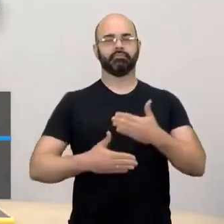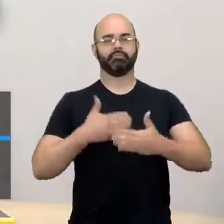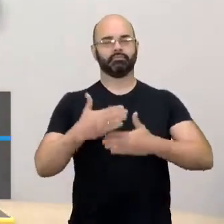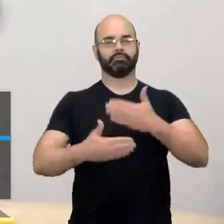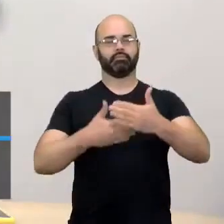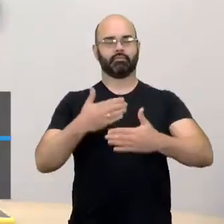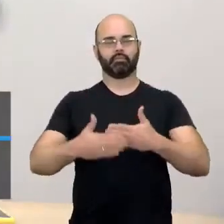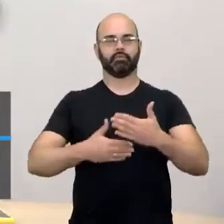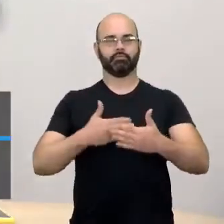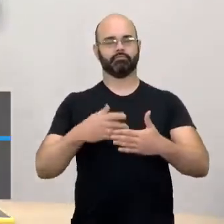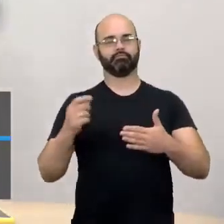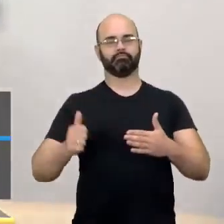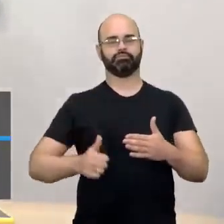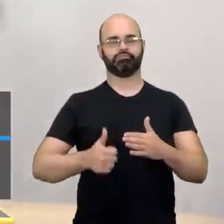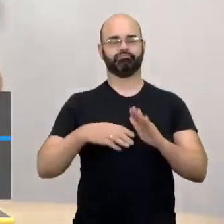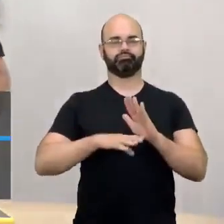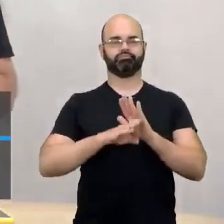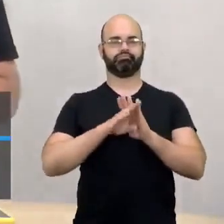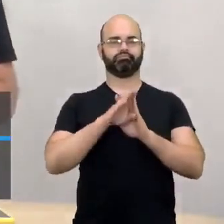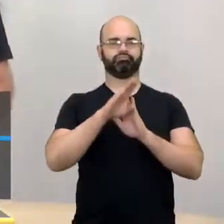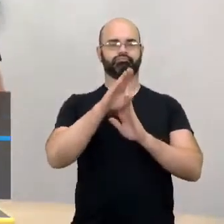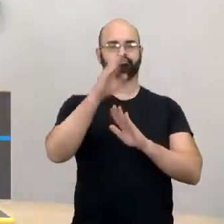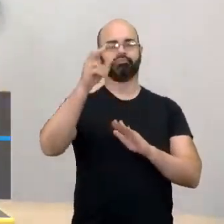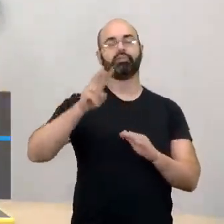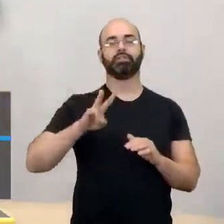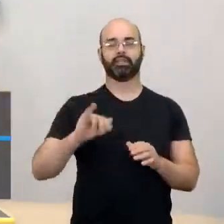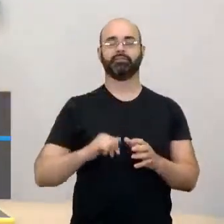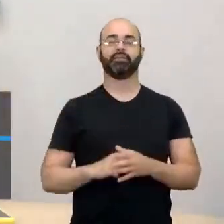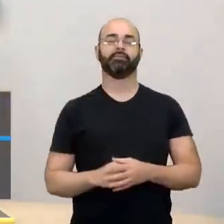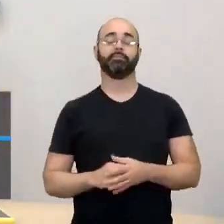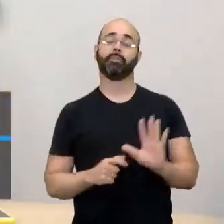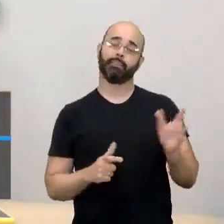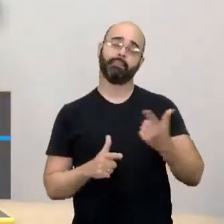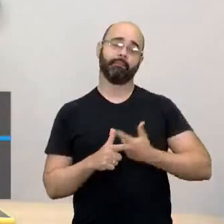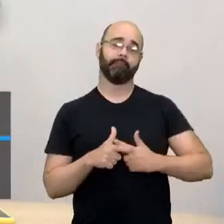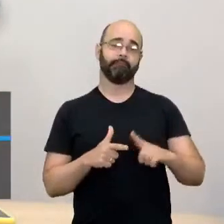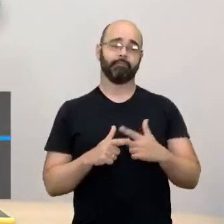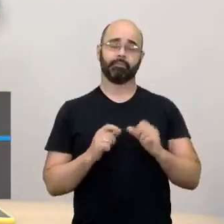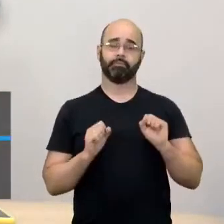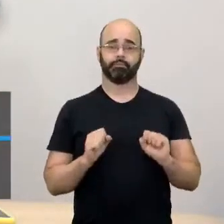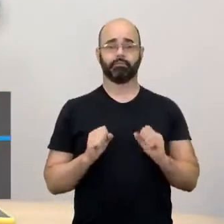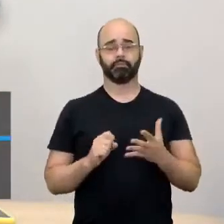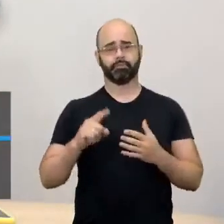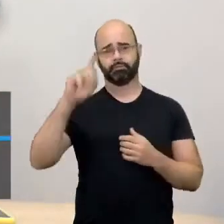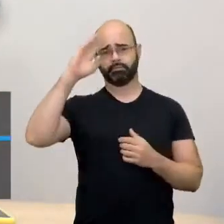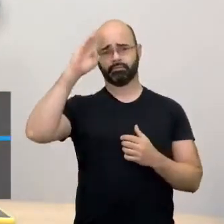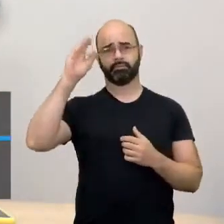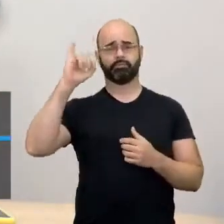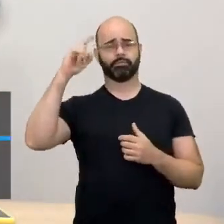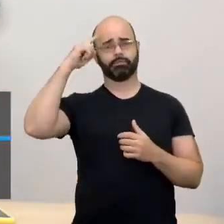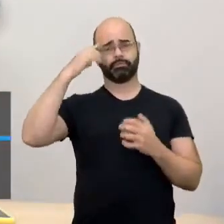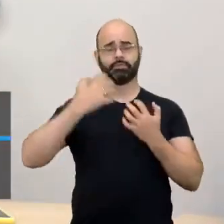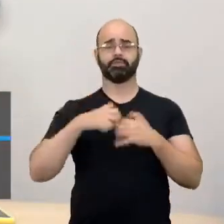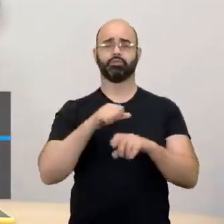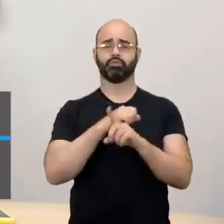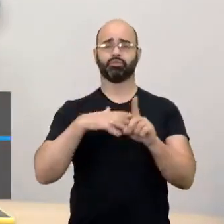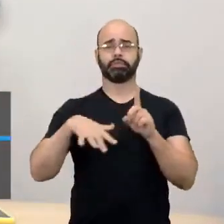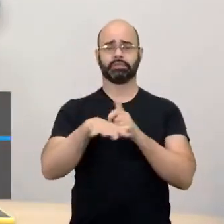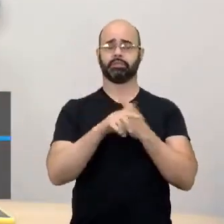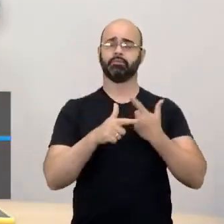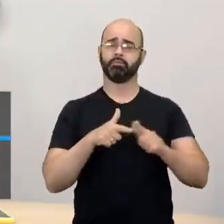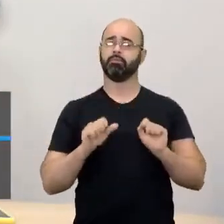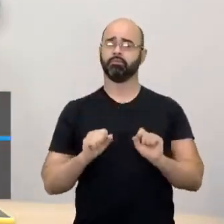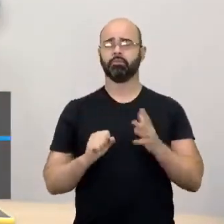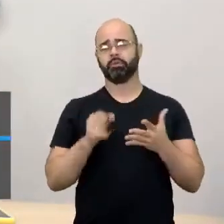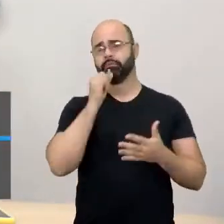décadas, né, o que logicamente pode ocasionar alguns problemas, principalmente quando a gente fala assim de situações sociais, né, questão aí